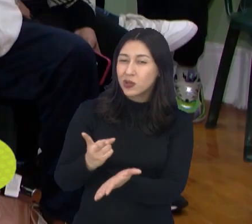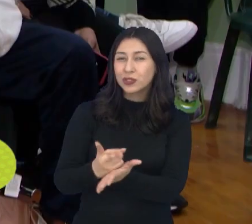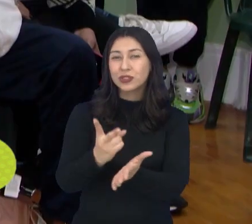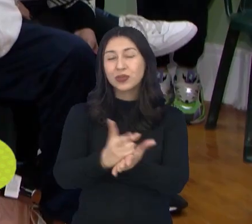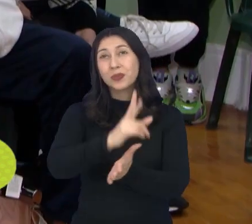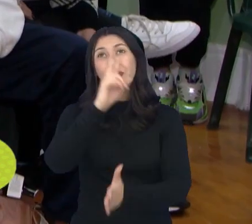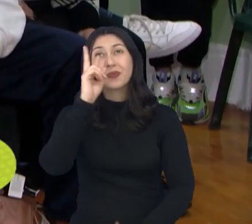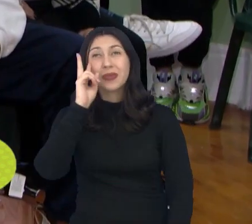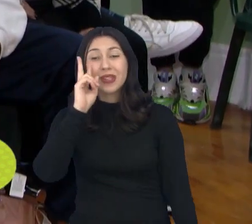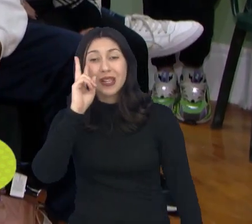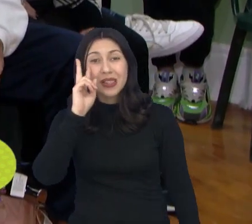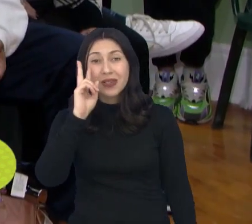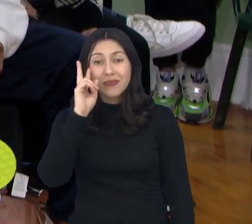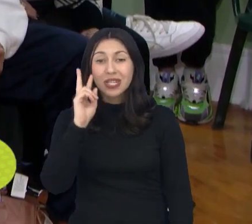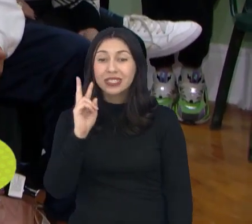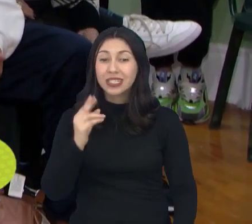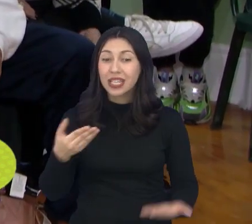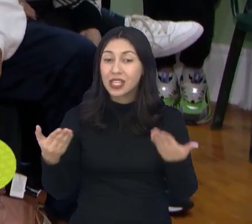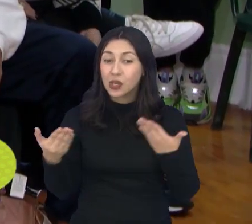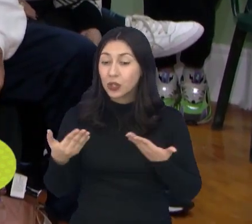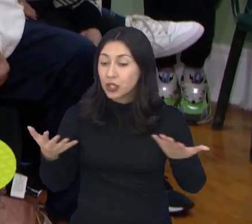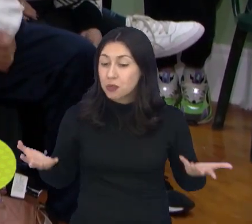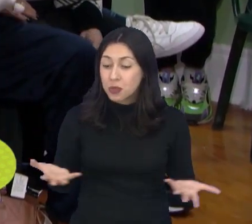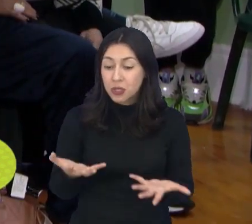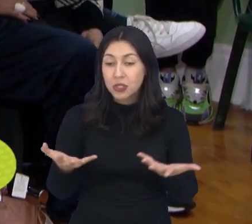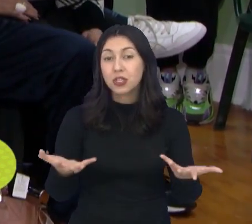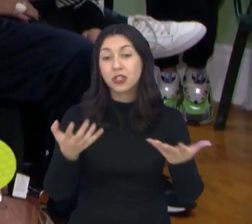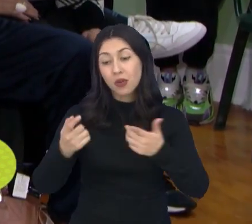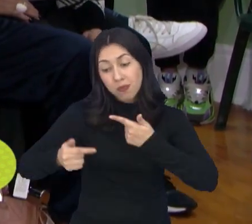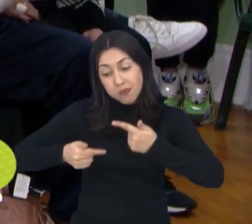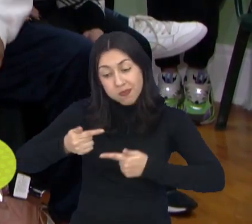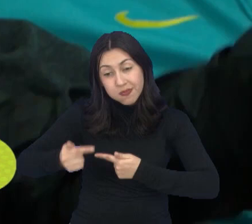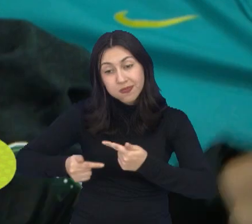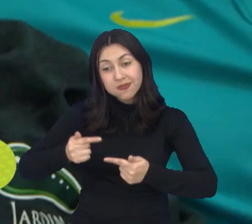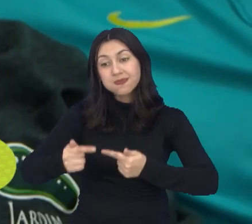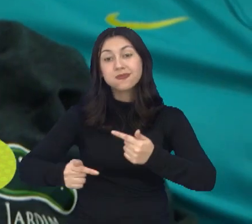antigas plantaram sementes que geraram frutos anos